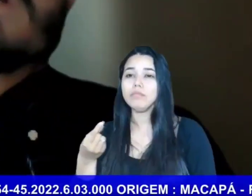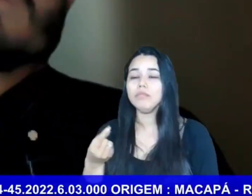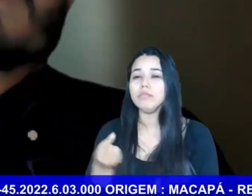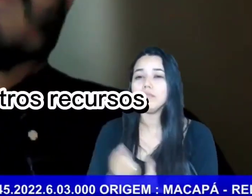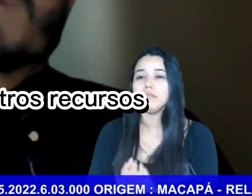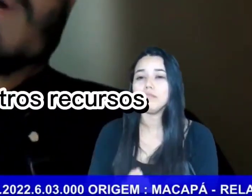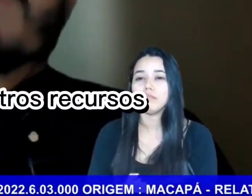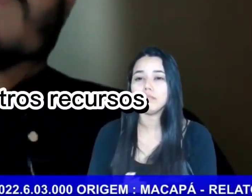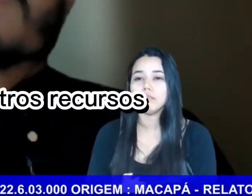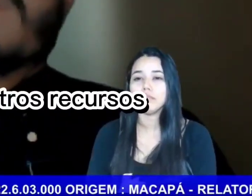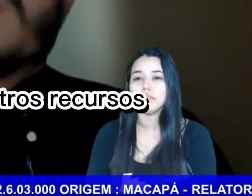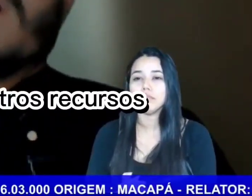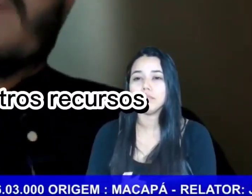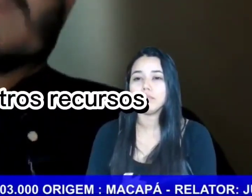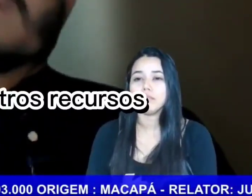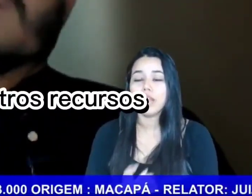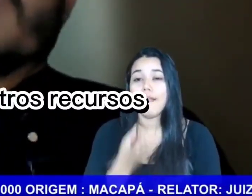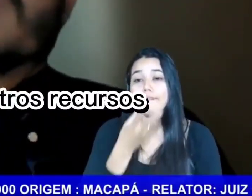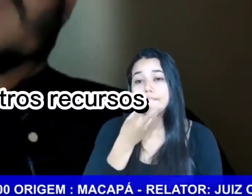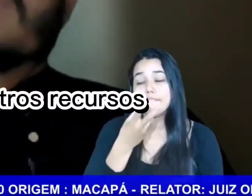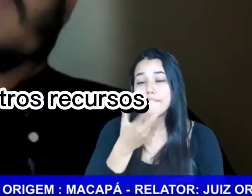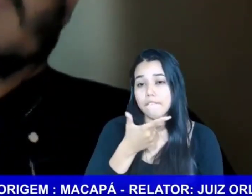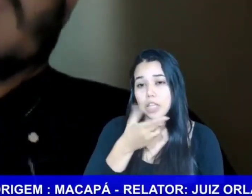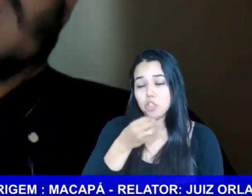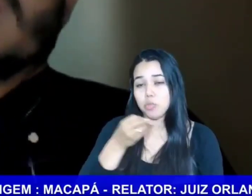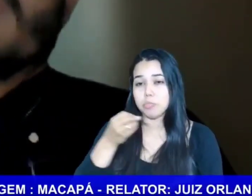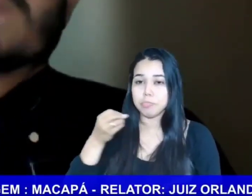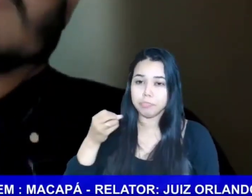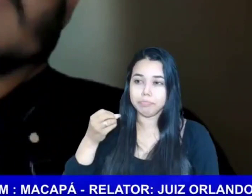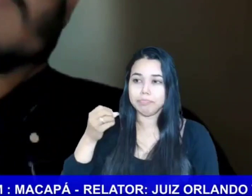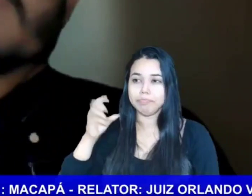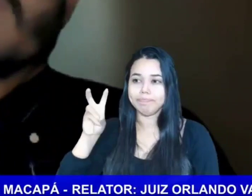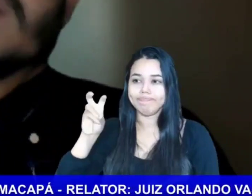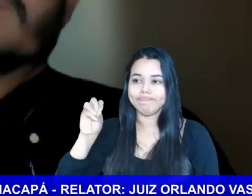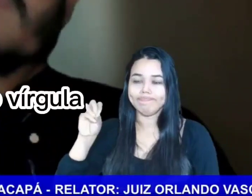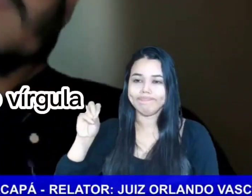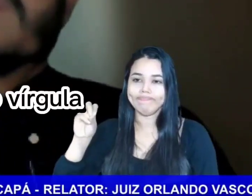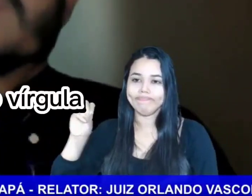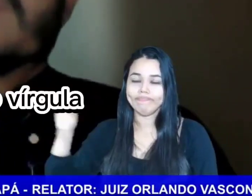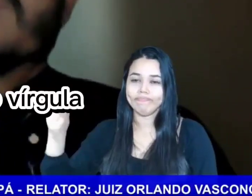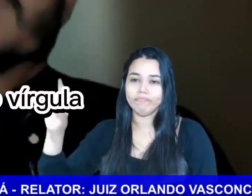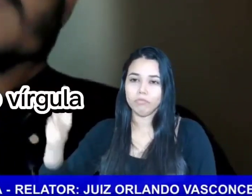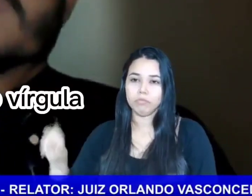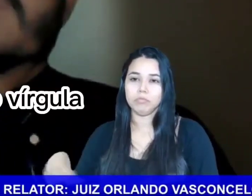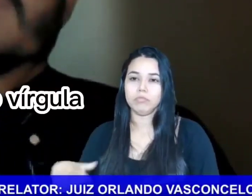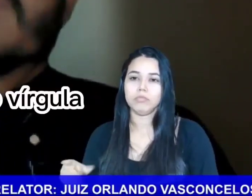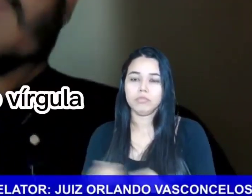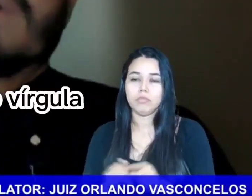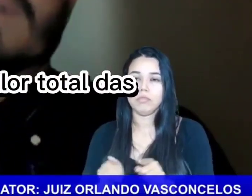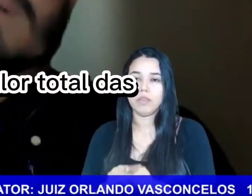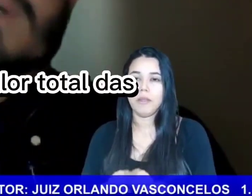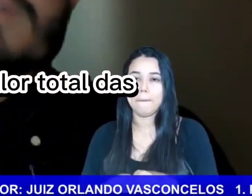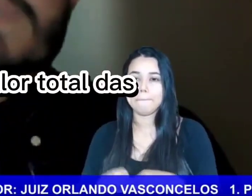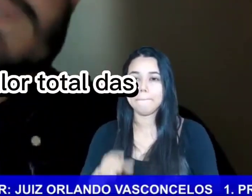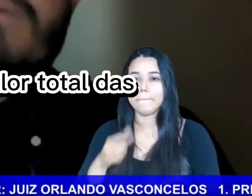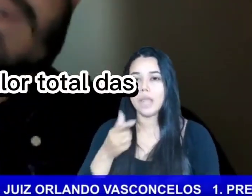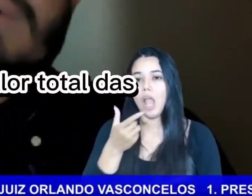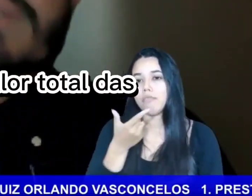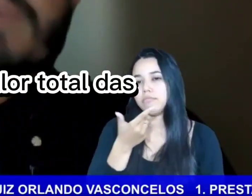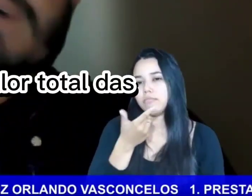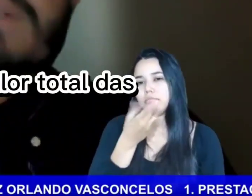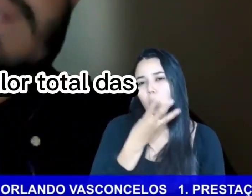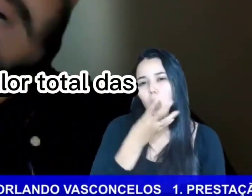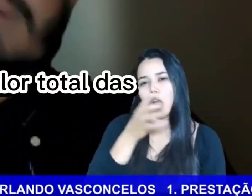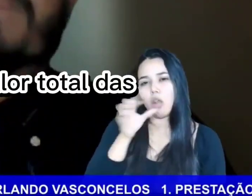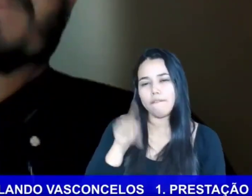Campanha, e 20.500 de outros recursos, representando, portanto, o percentual de 4,82% do